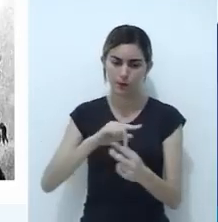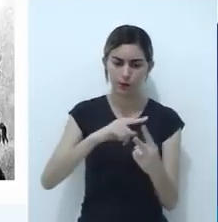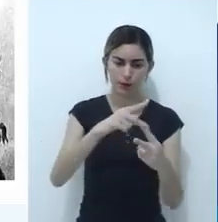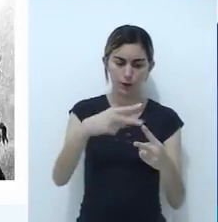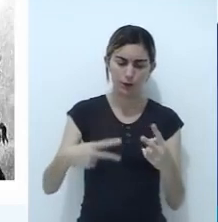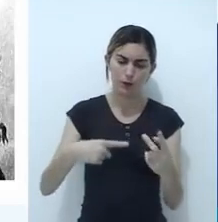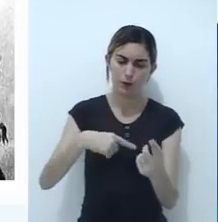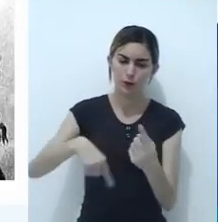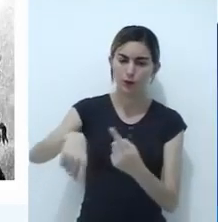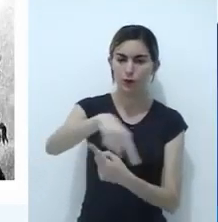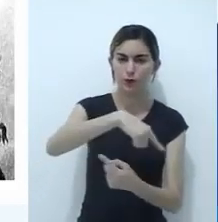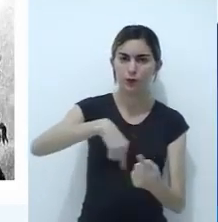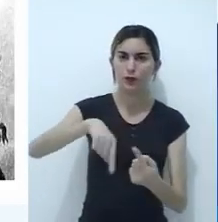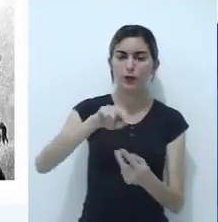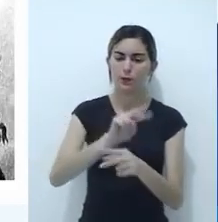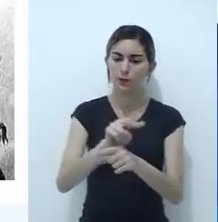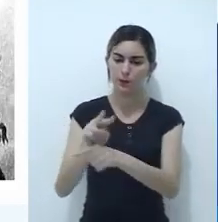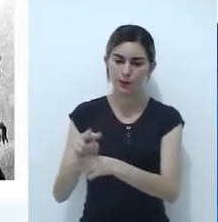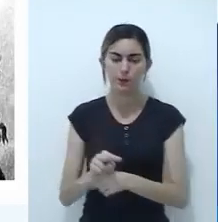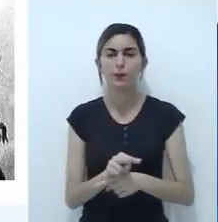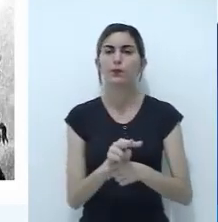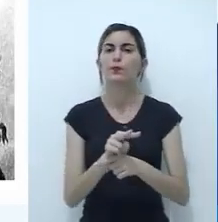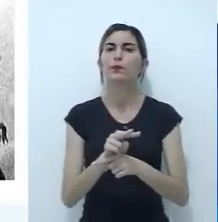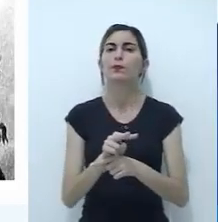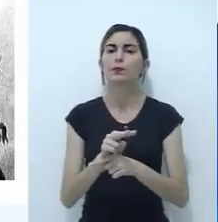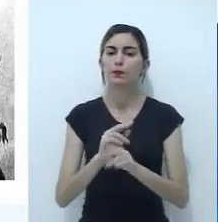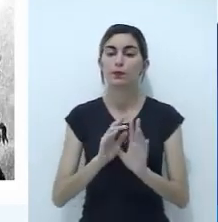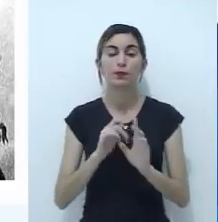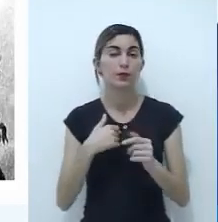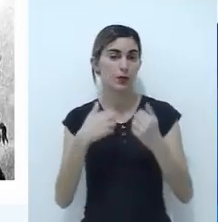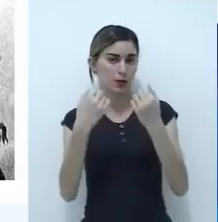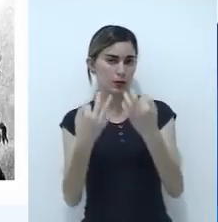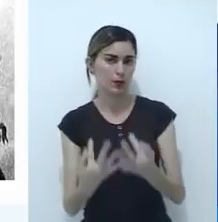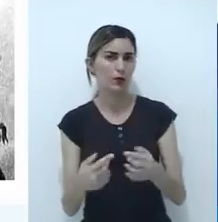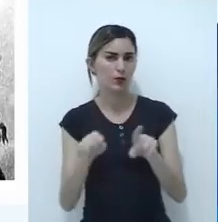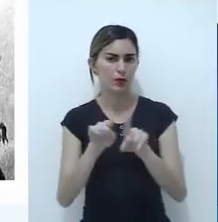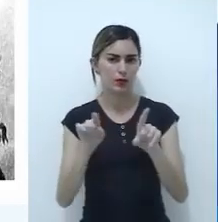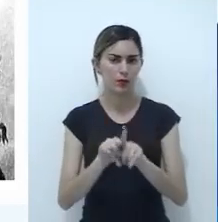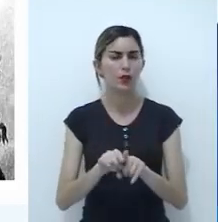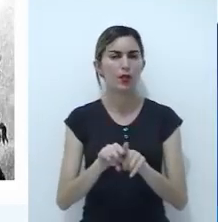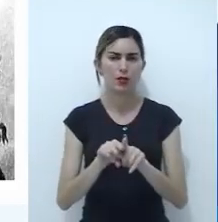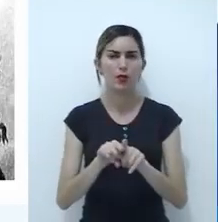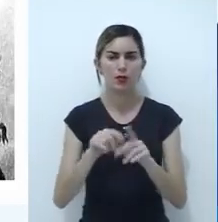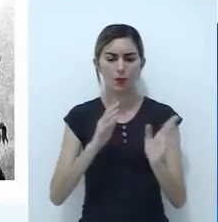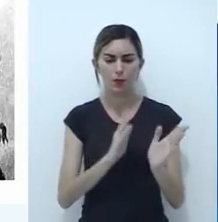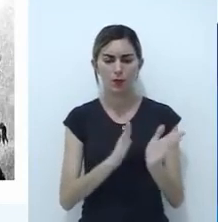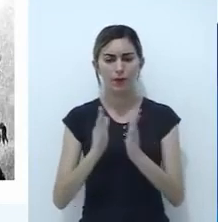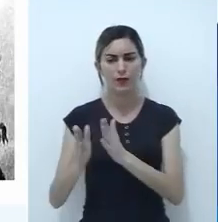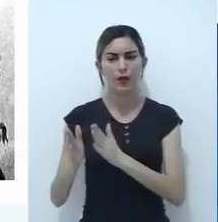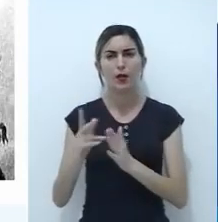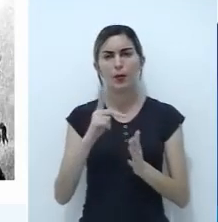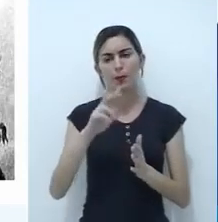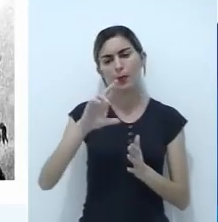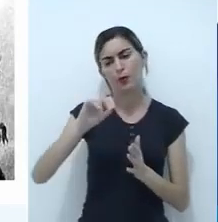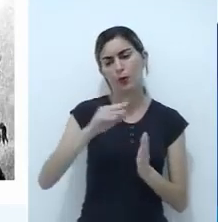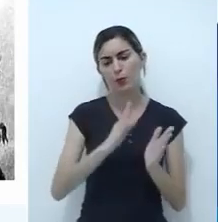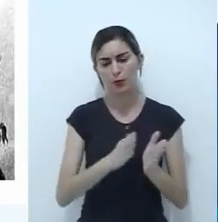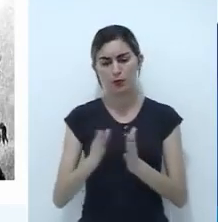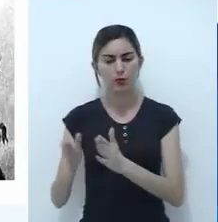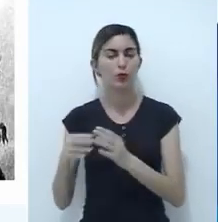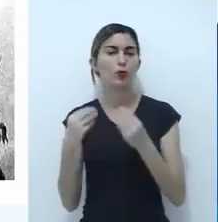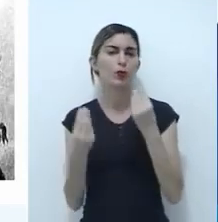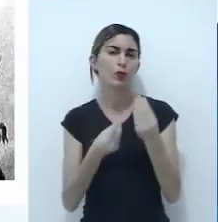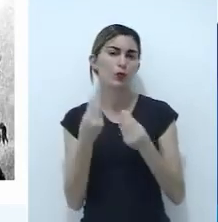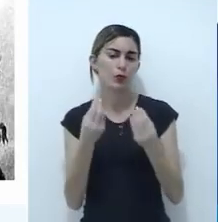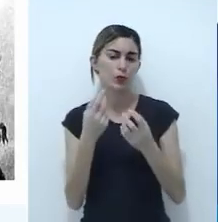entre si as proporções definidas. Para entender bem essa questão de proporções definidas,